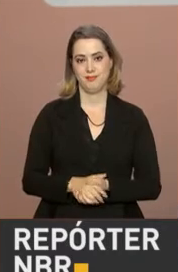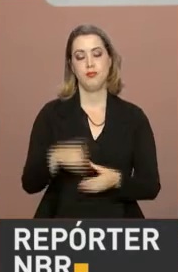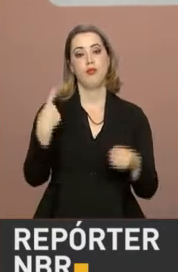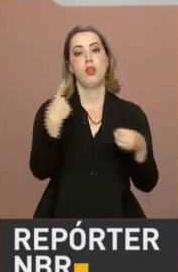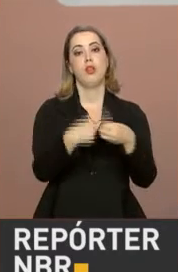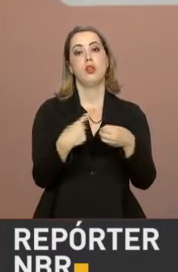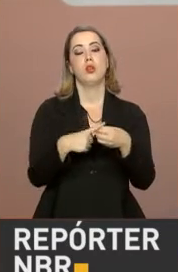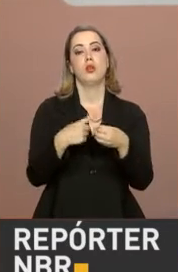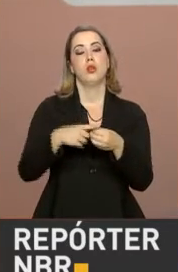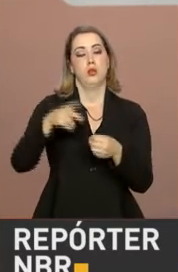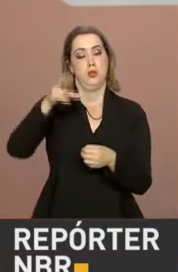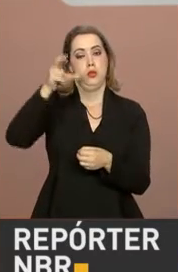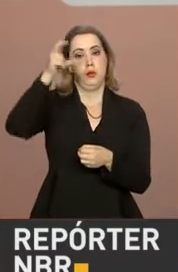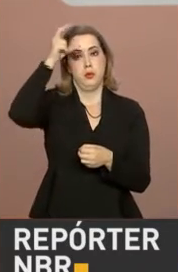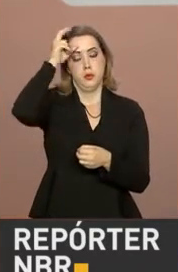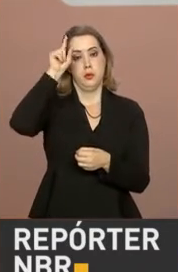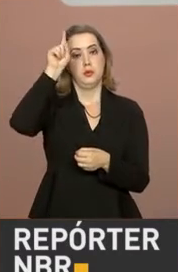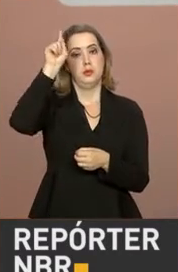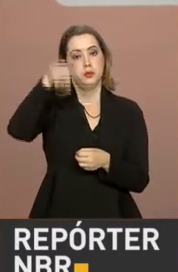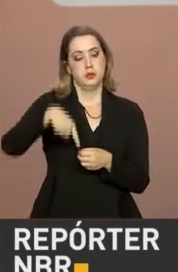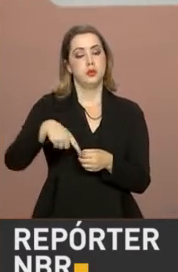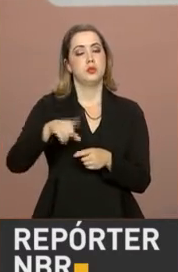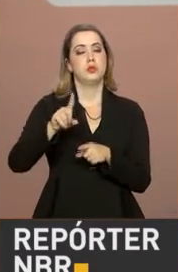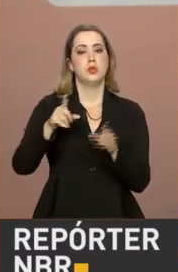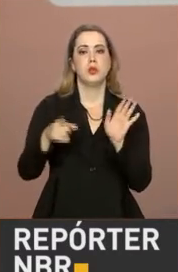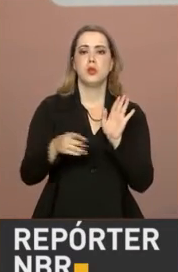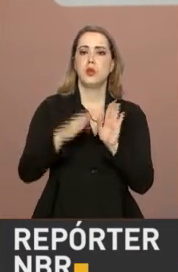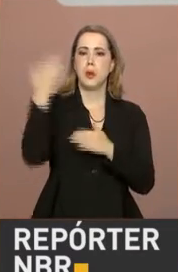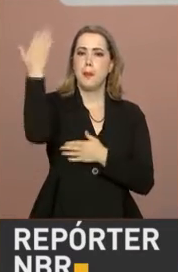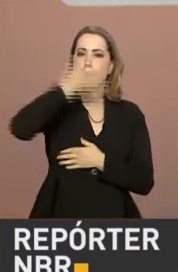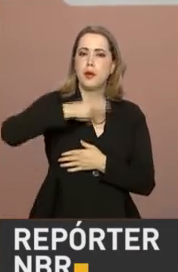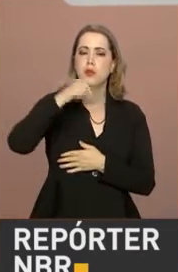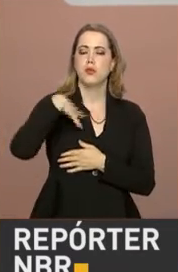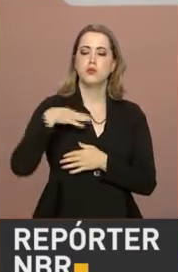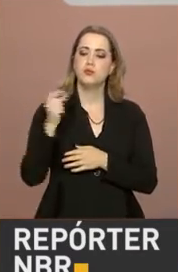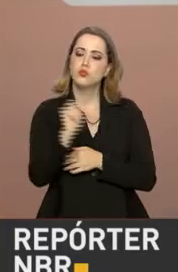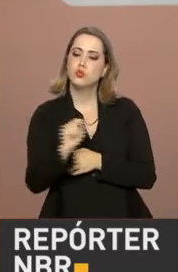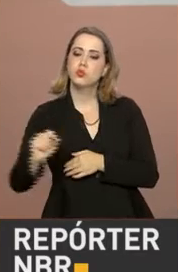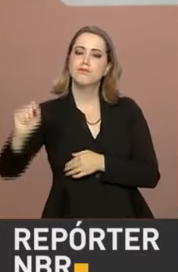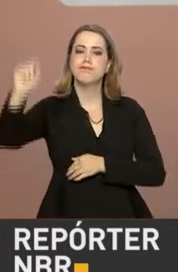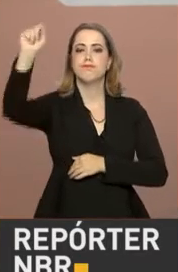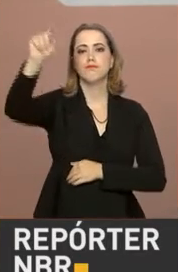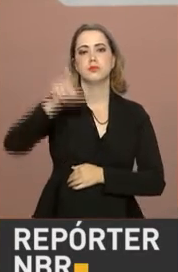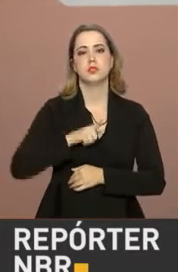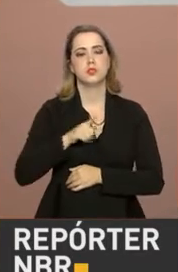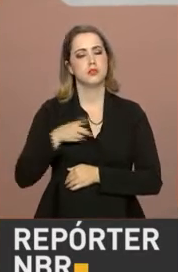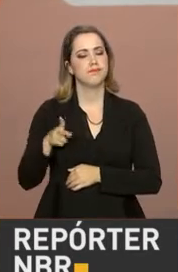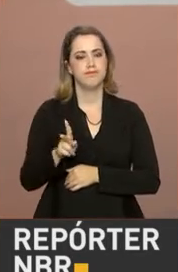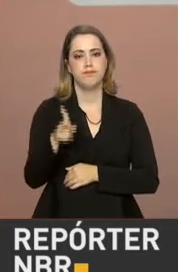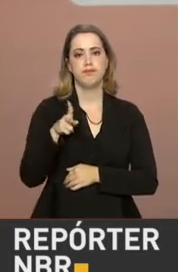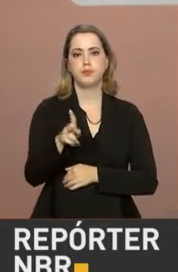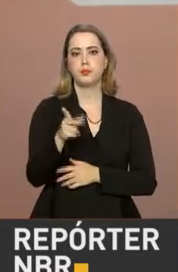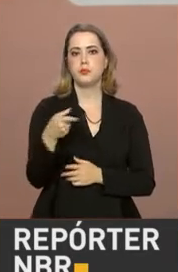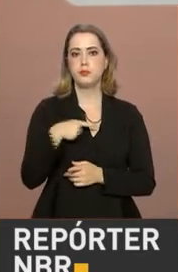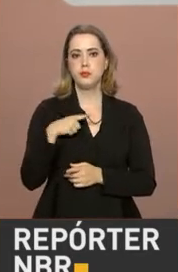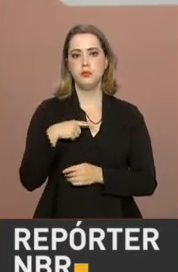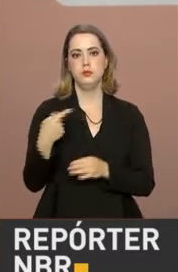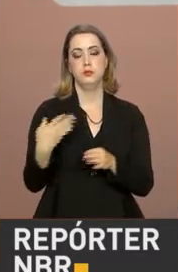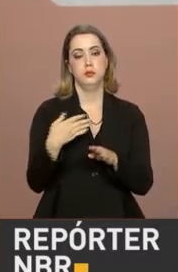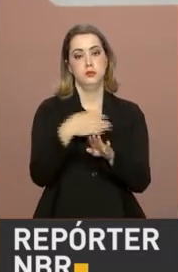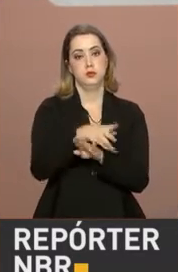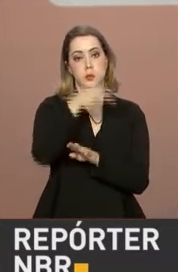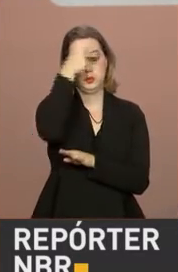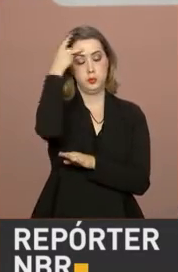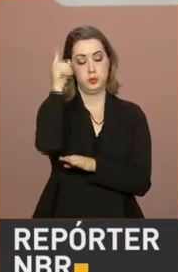verdade são a prova de que a cultura brasileira está em toda parte em todo o território nacional e tem agentes